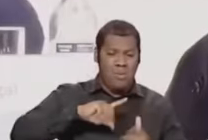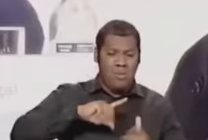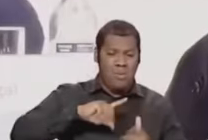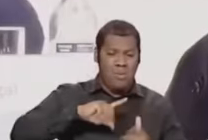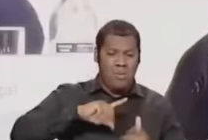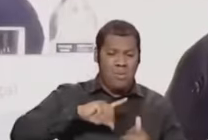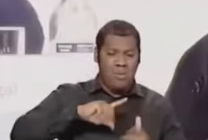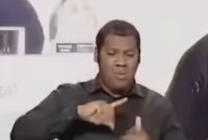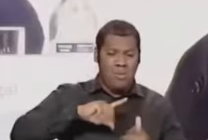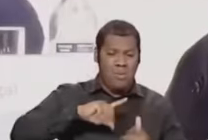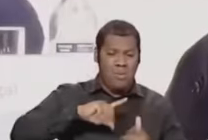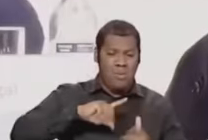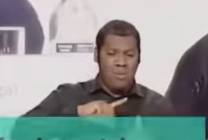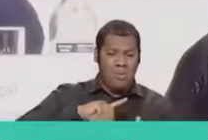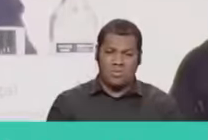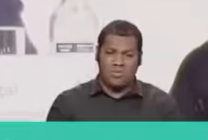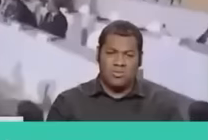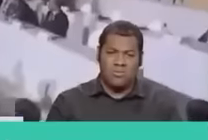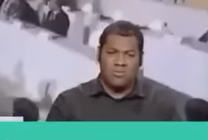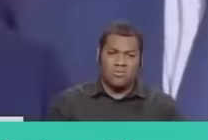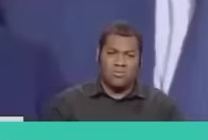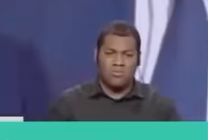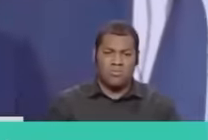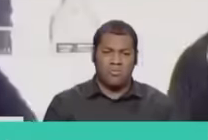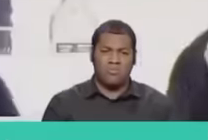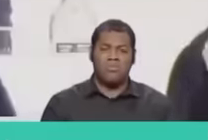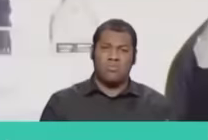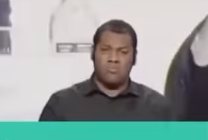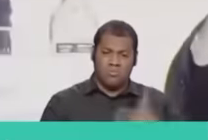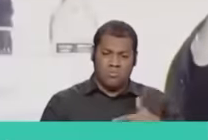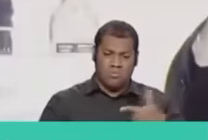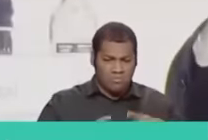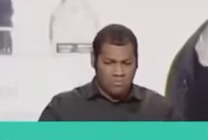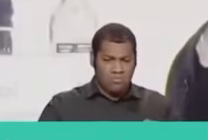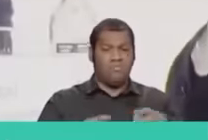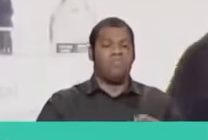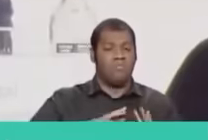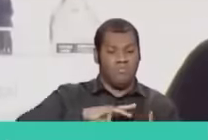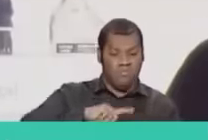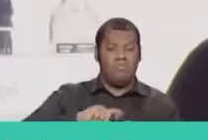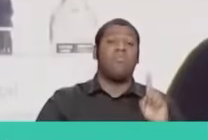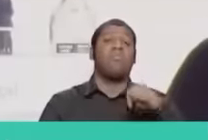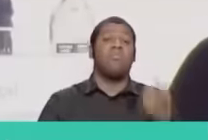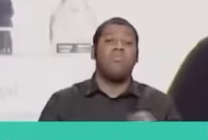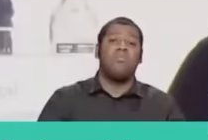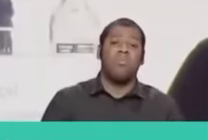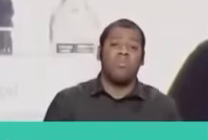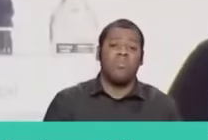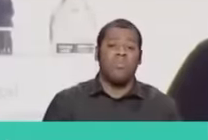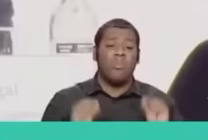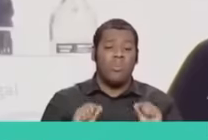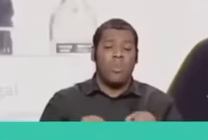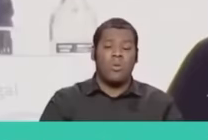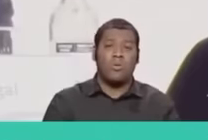de Bretton Woods não funcionam mais e não atendem mais às aspirações e nem os interesses da sociedade. Vamos ter